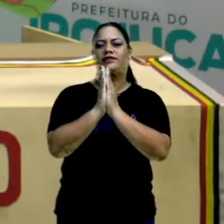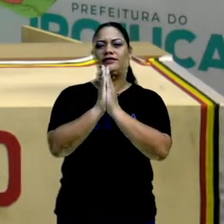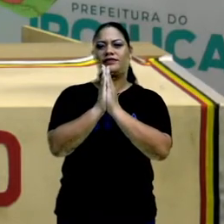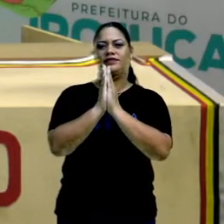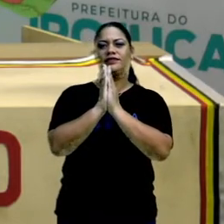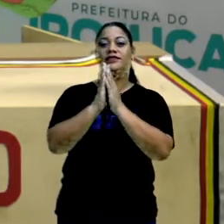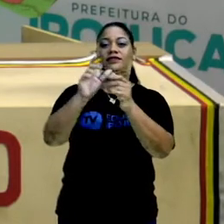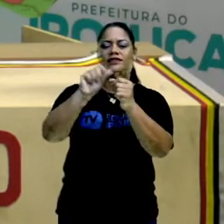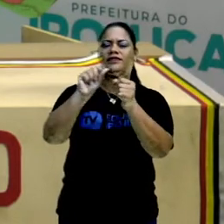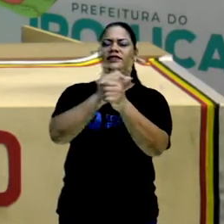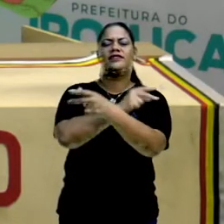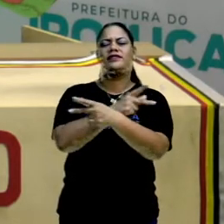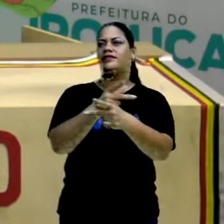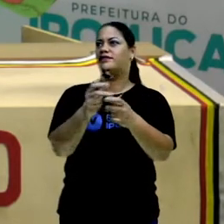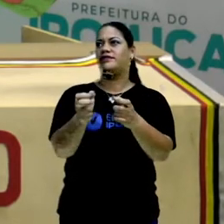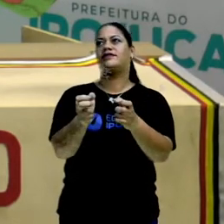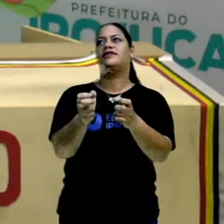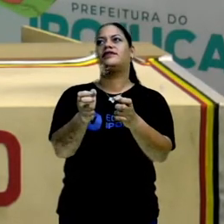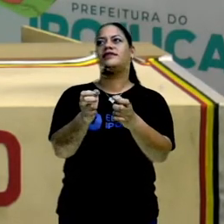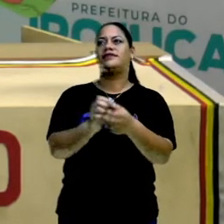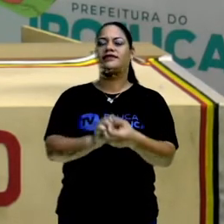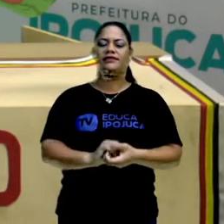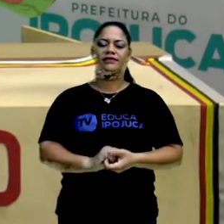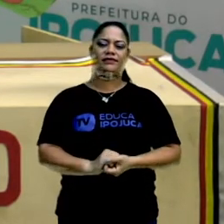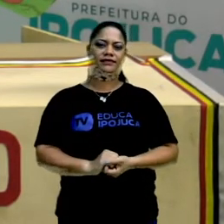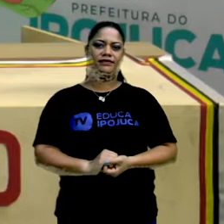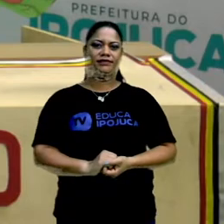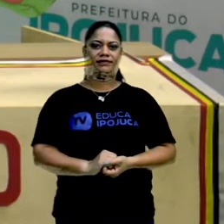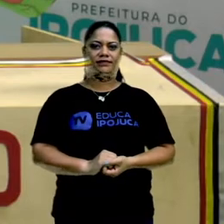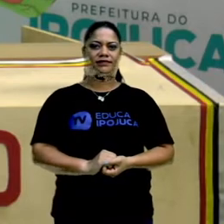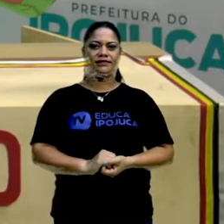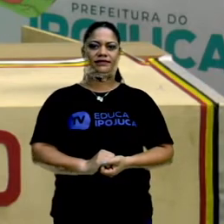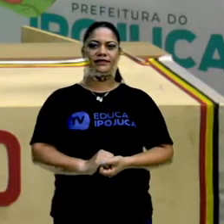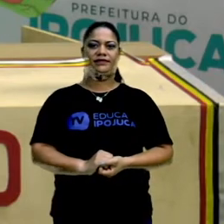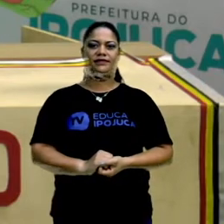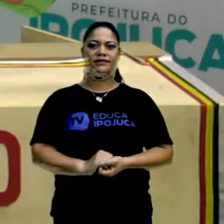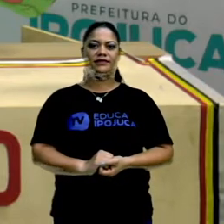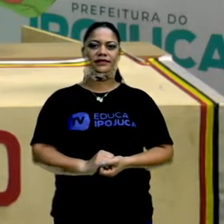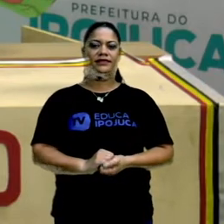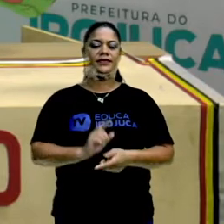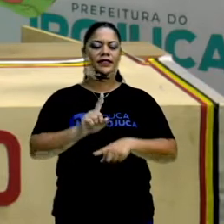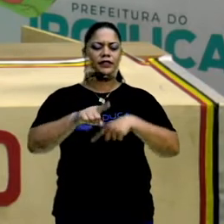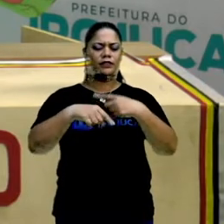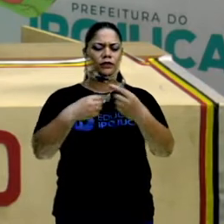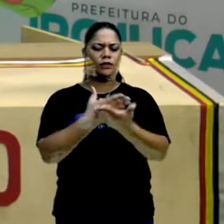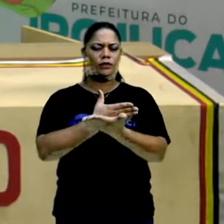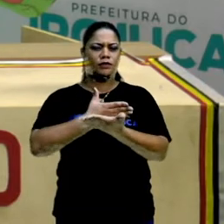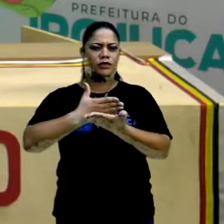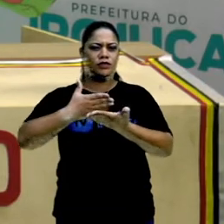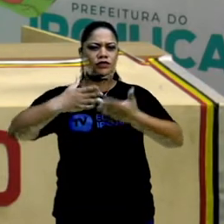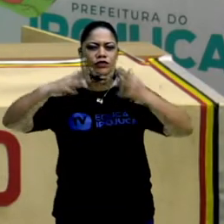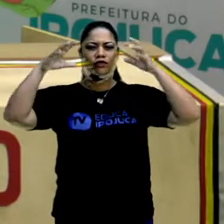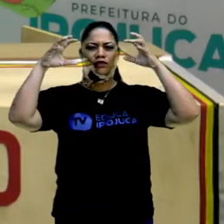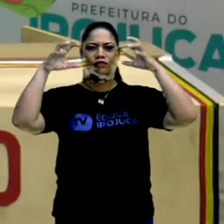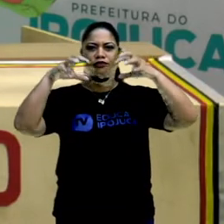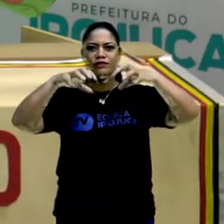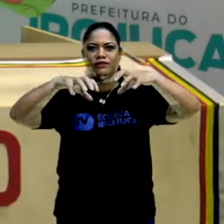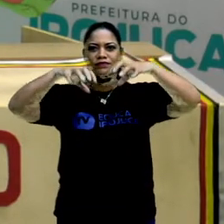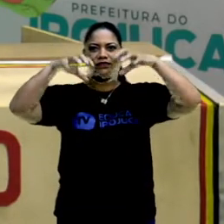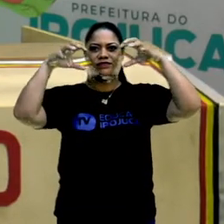Céu, faça alguma coisa. Então, de repente, começou uma